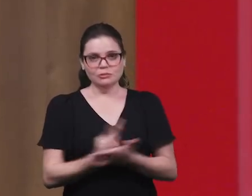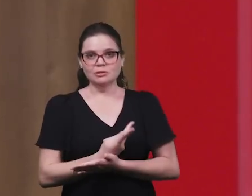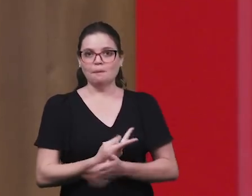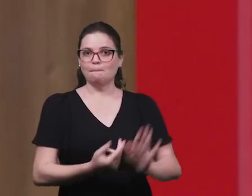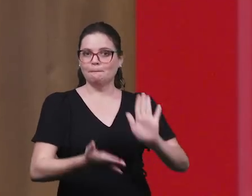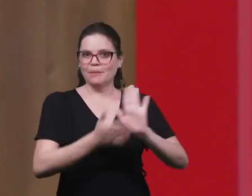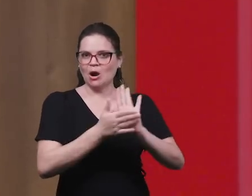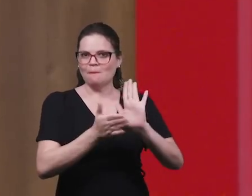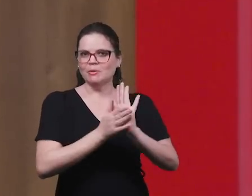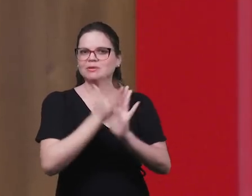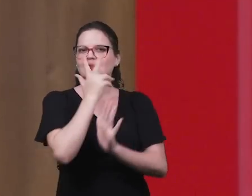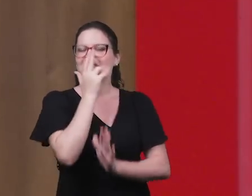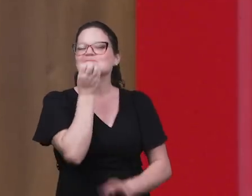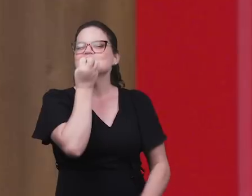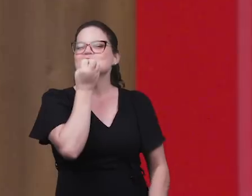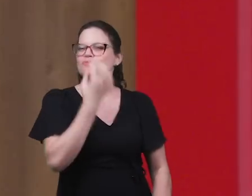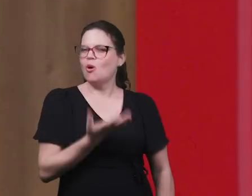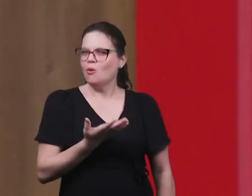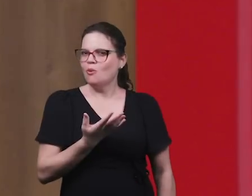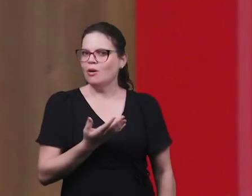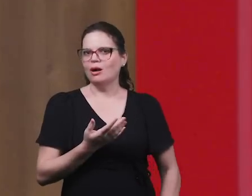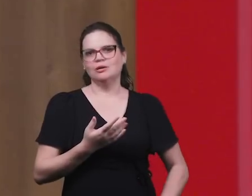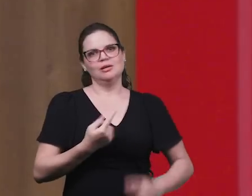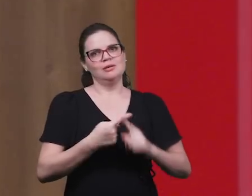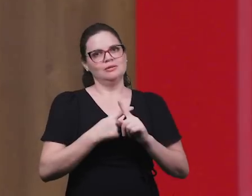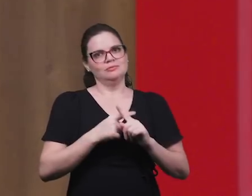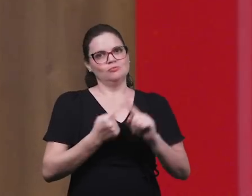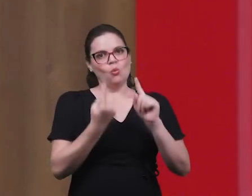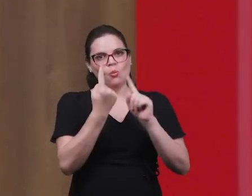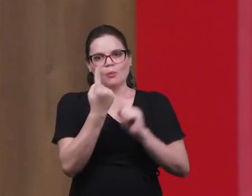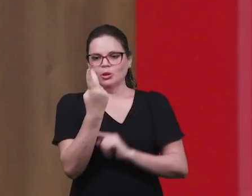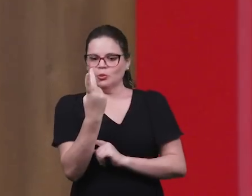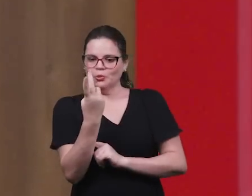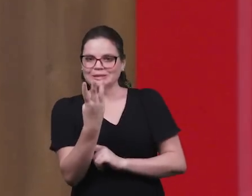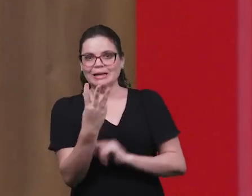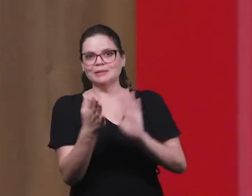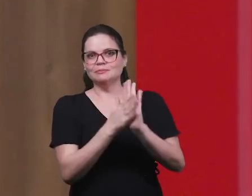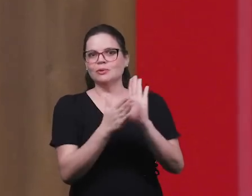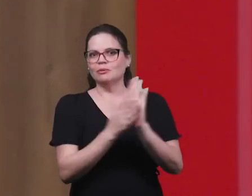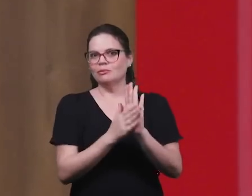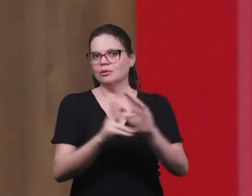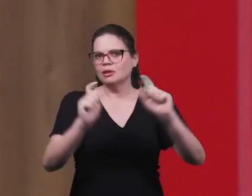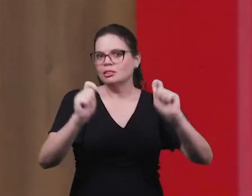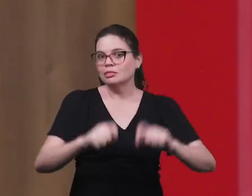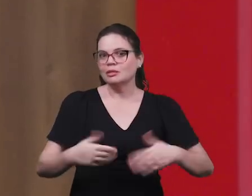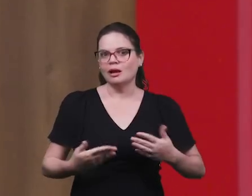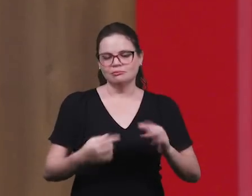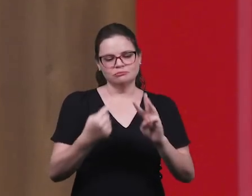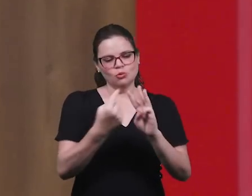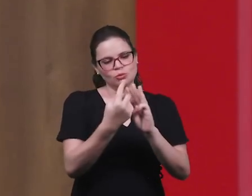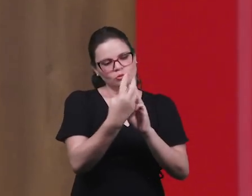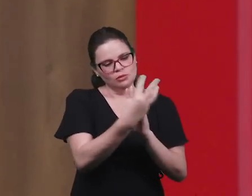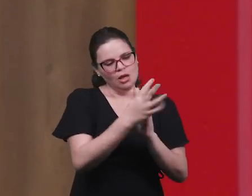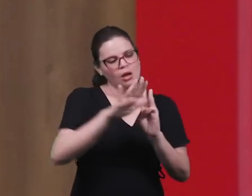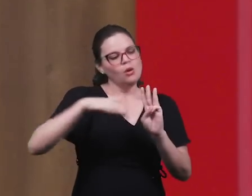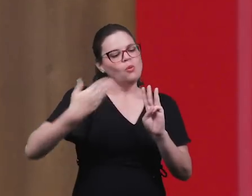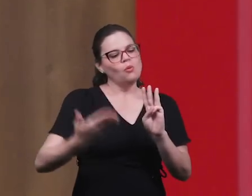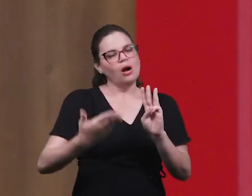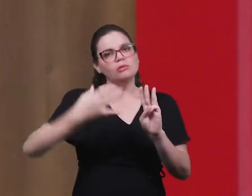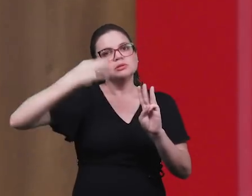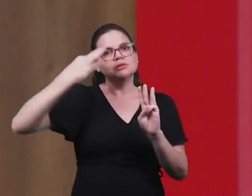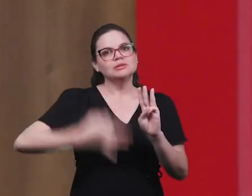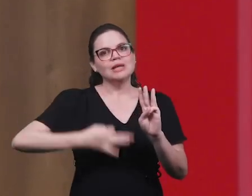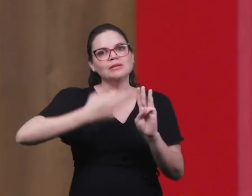propostas vão estar diante de nós, às vezes 2, às vezes 3. A pergunta é, qual delas é a proposta que a sabedoria de